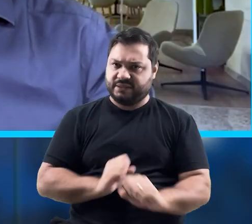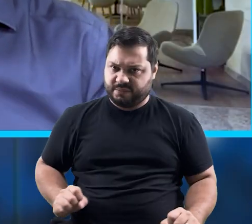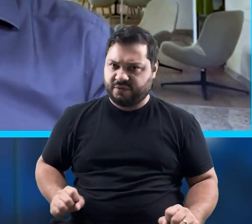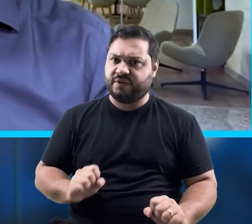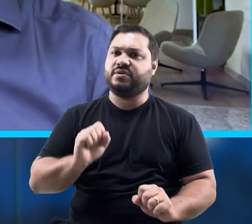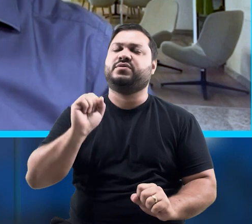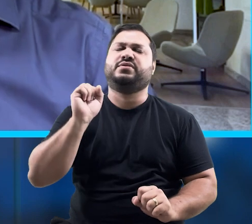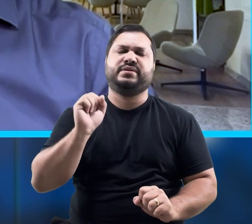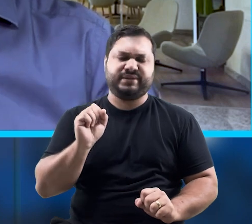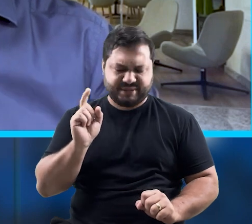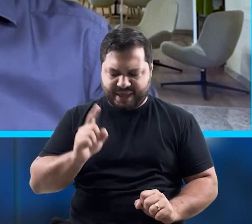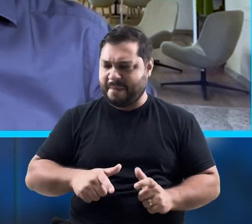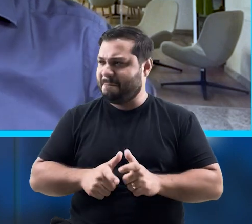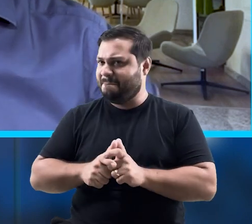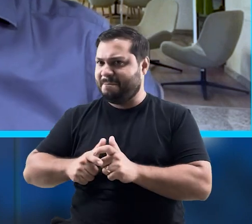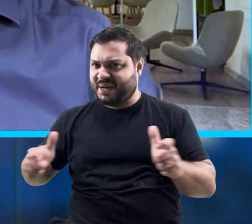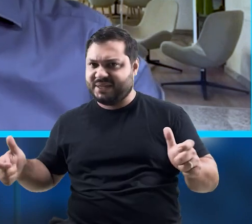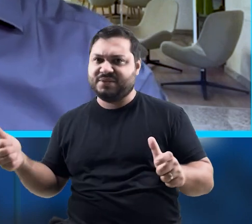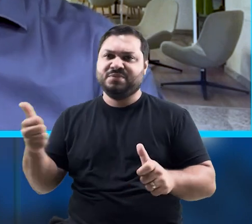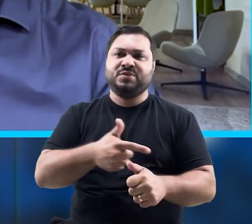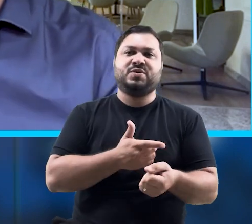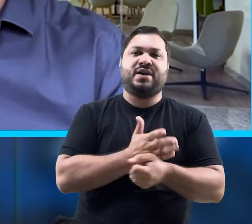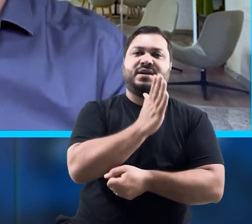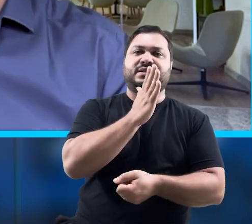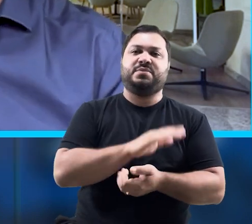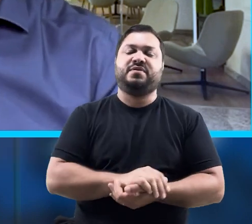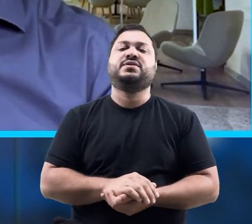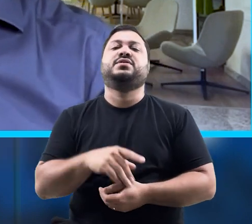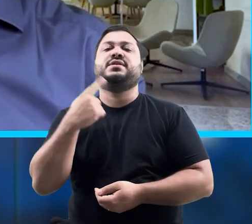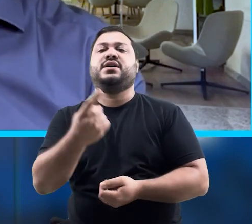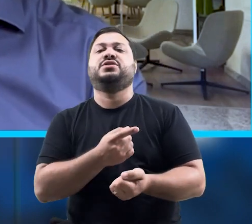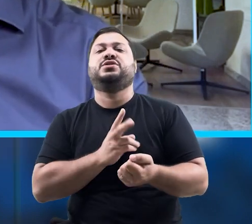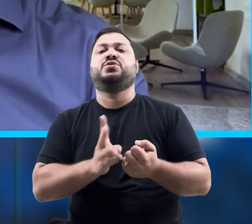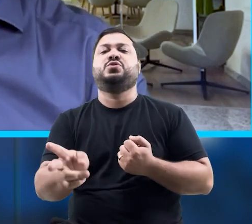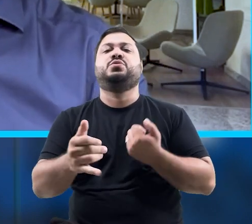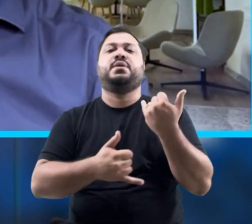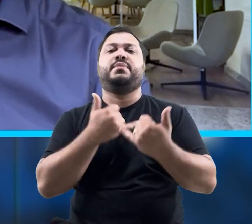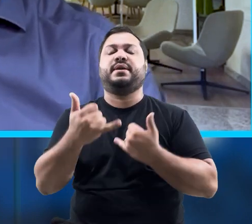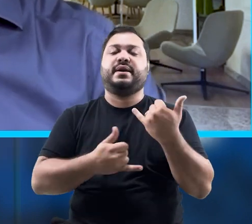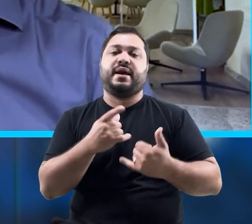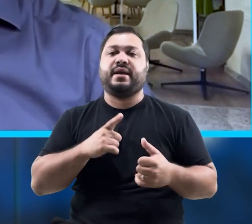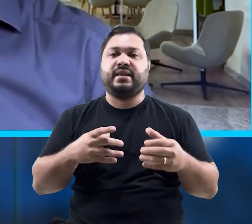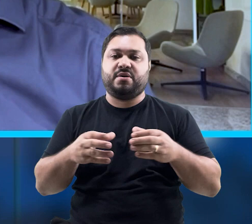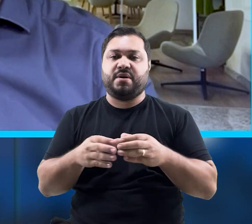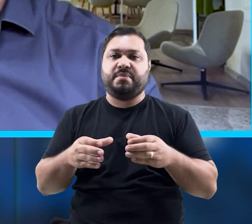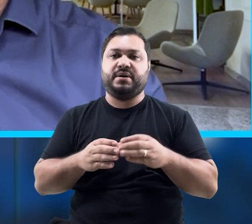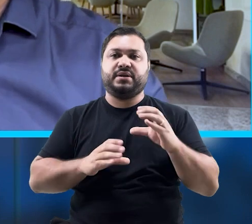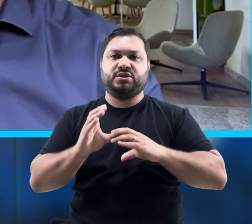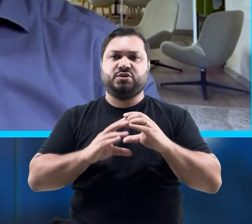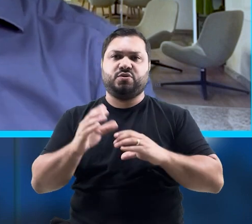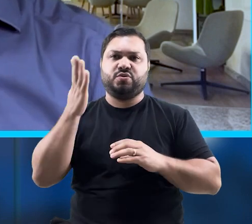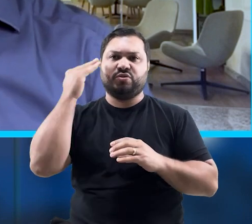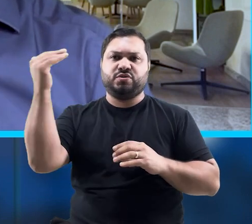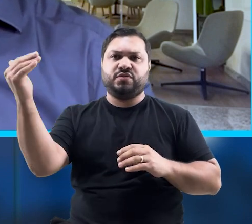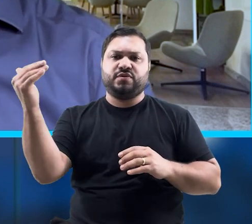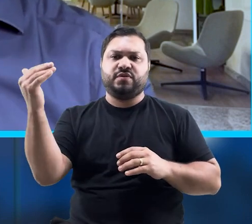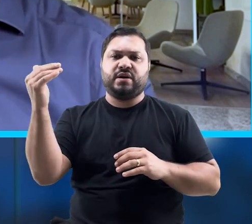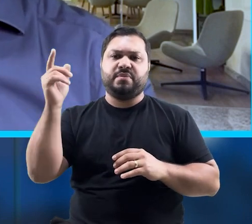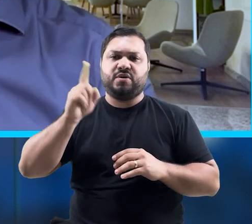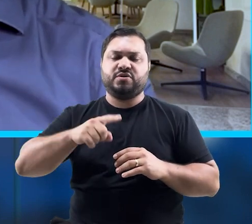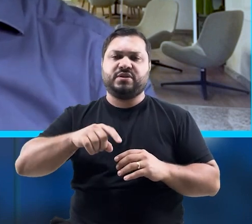as reprovações são em muito maior número do que as aprovações. A gente costuma brincar que tem uma banca de